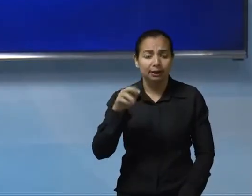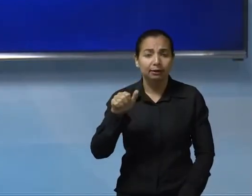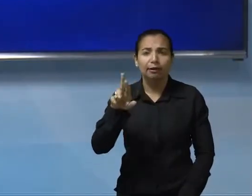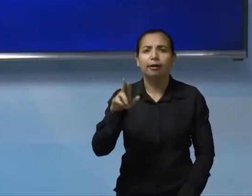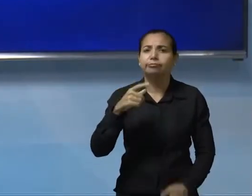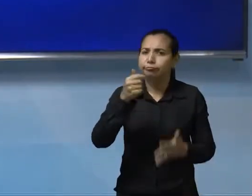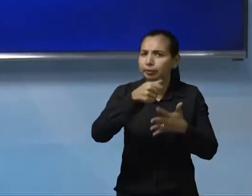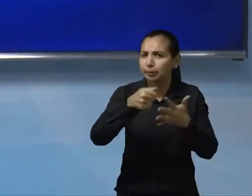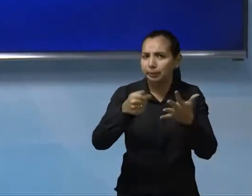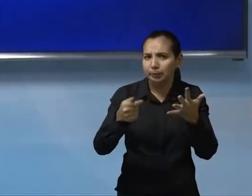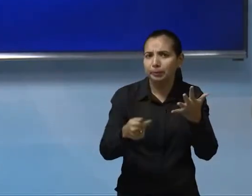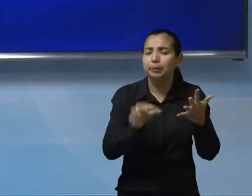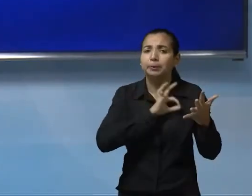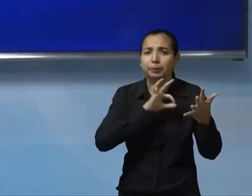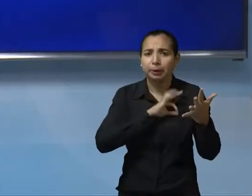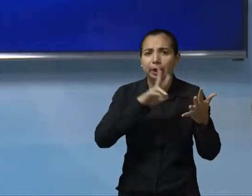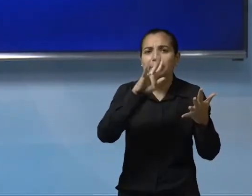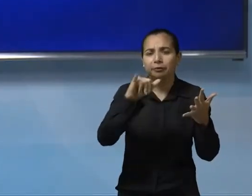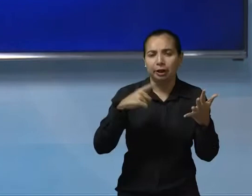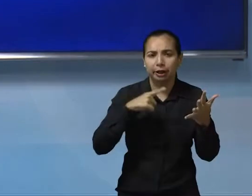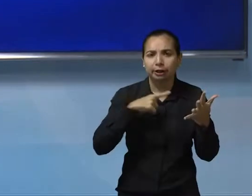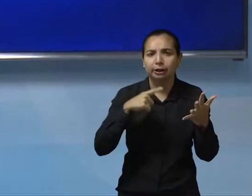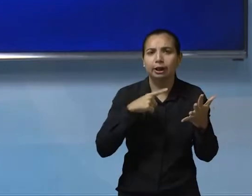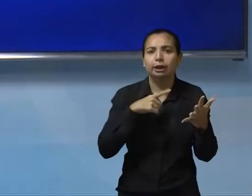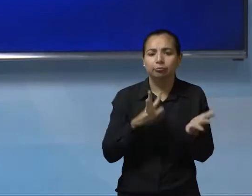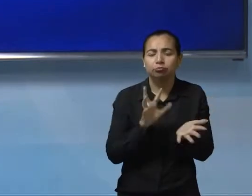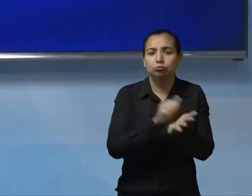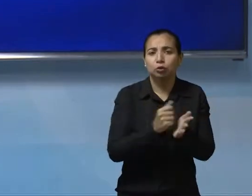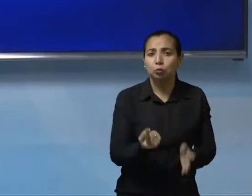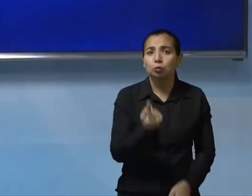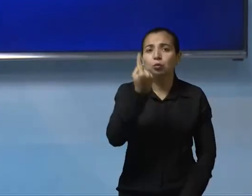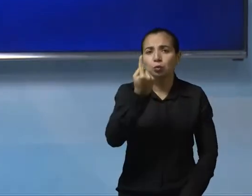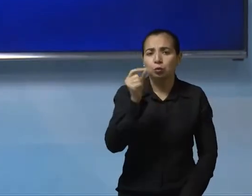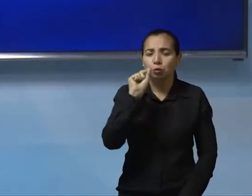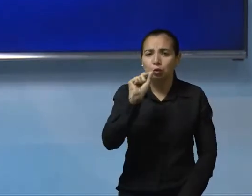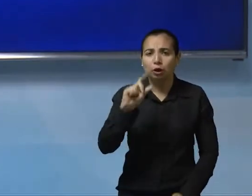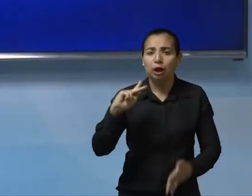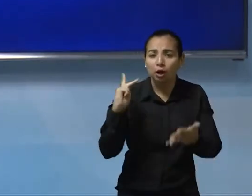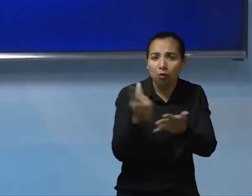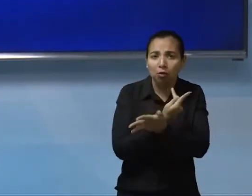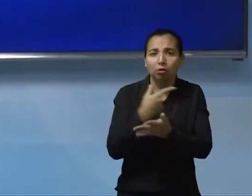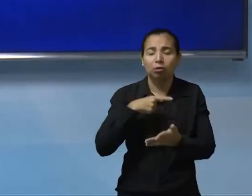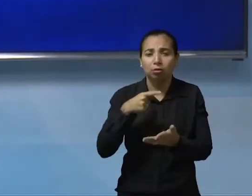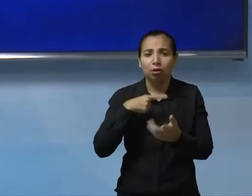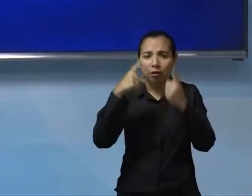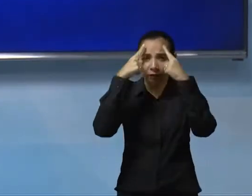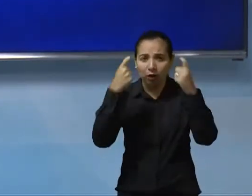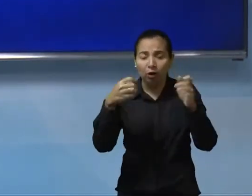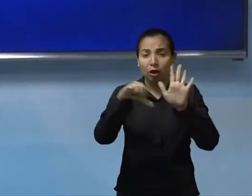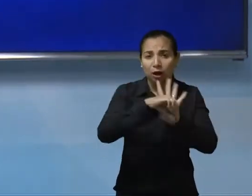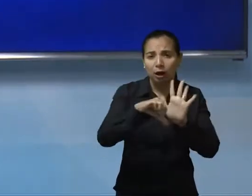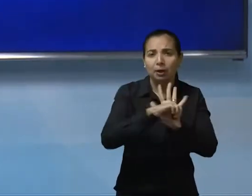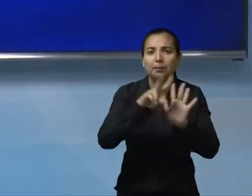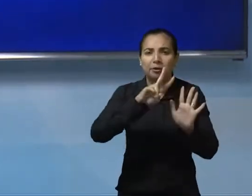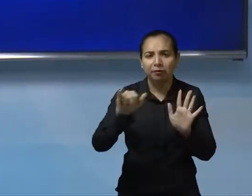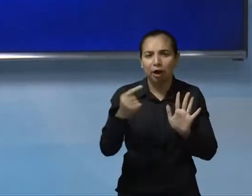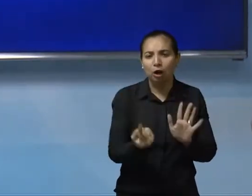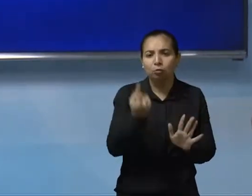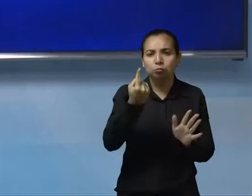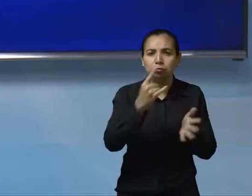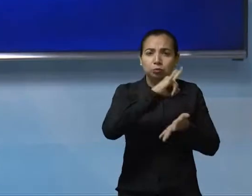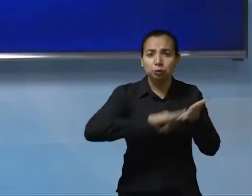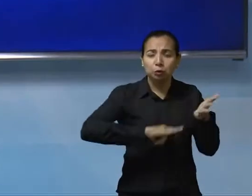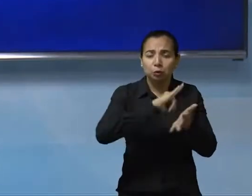único de todas as ocorrências policiais em todo o Brasil e essas começarão a